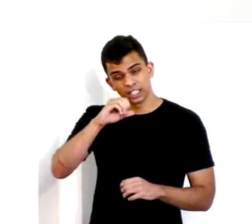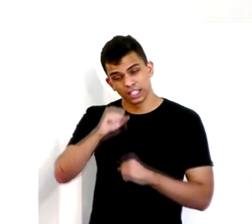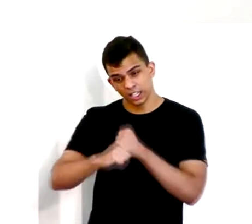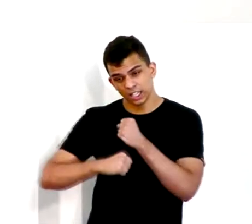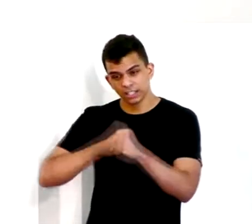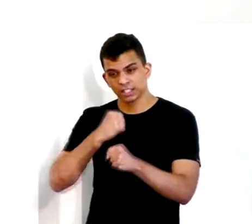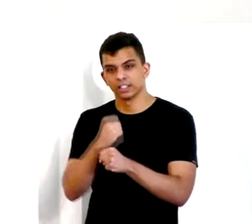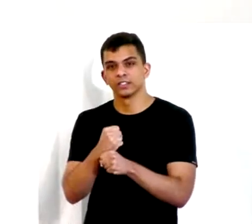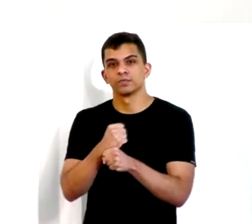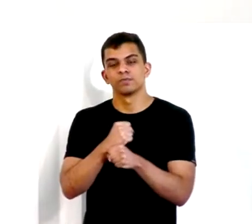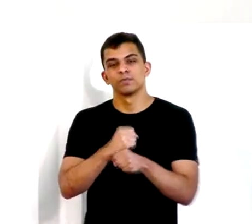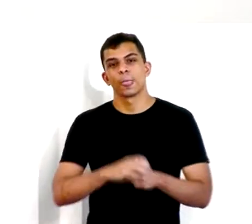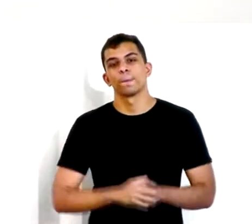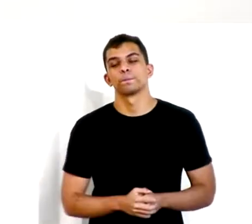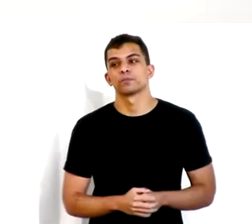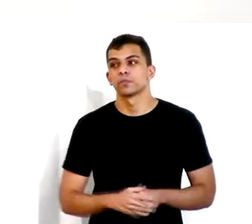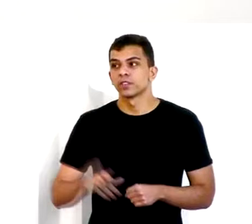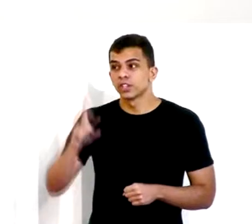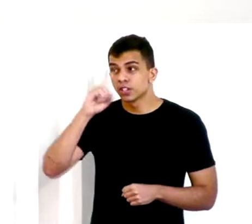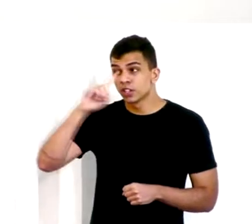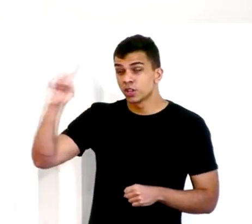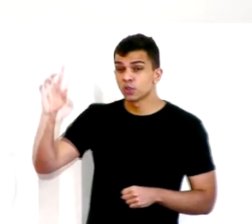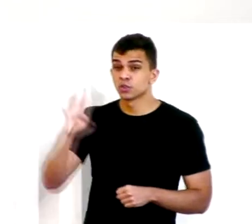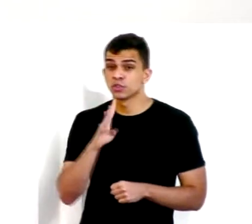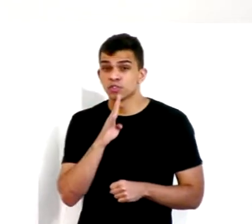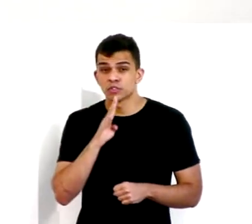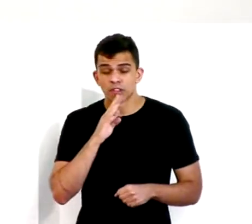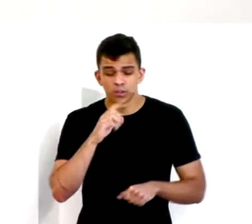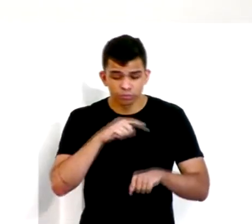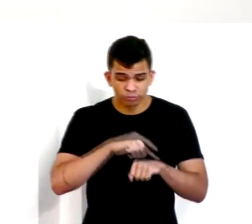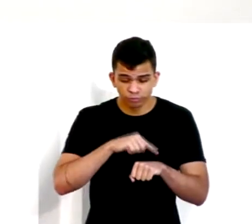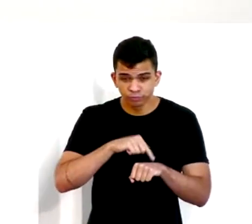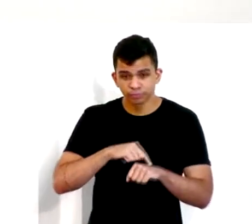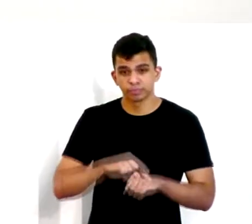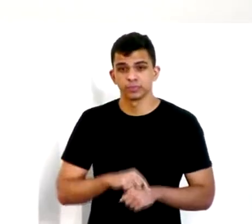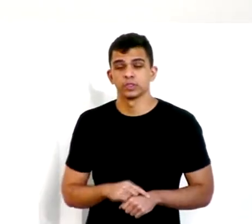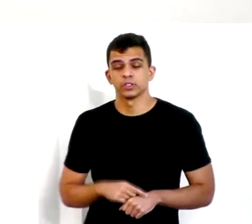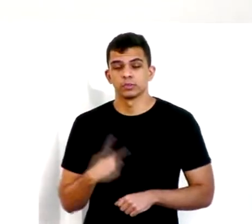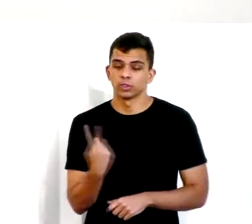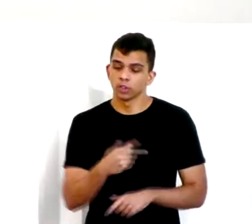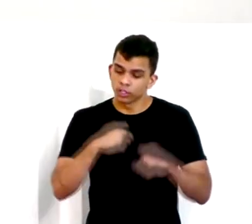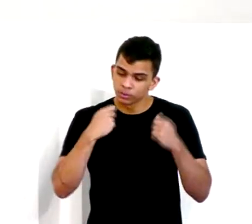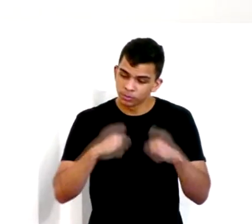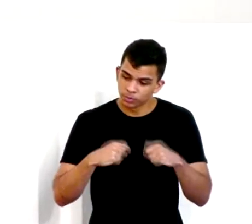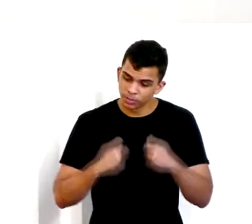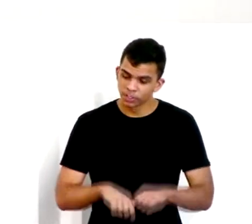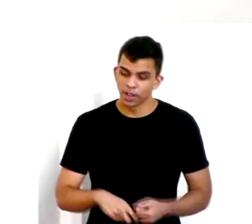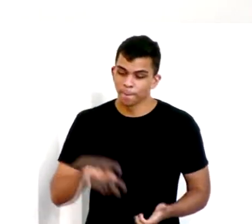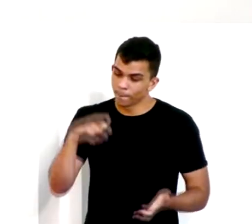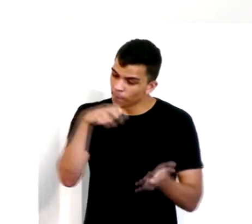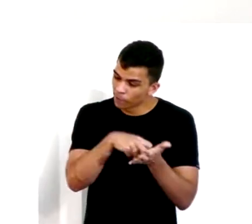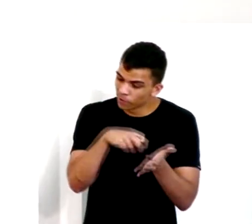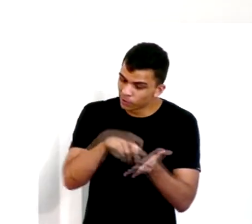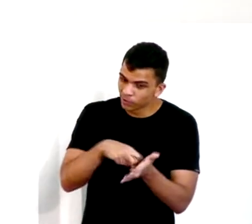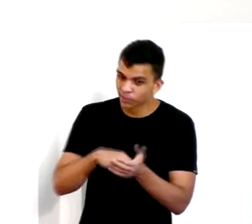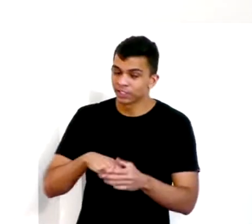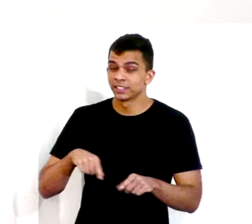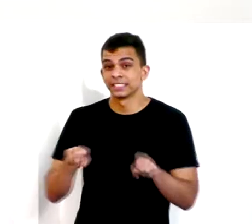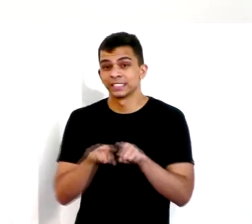Babilônia. Deus conhece os tempos convenientes, tanto da nossa humilhação, quanto da